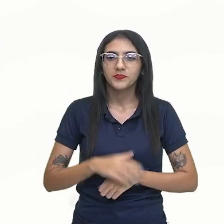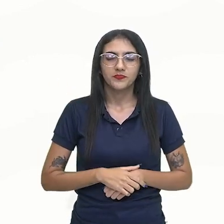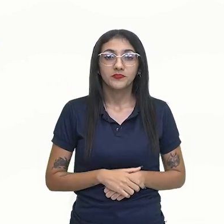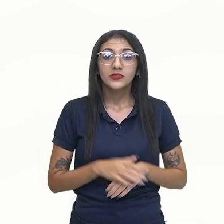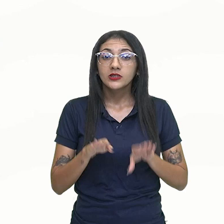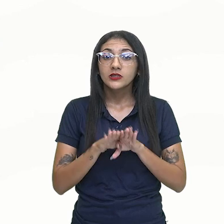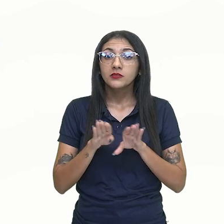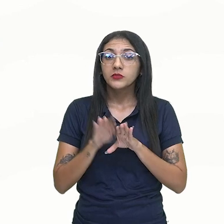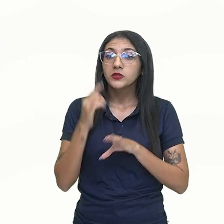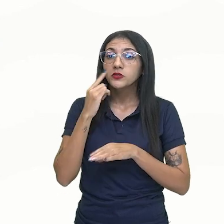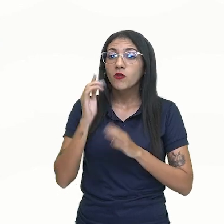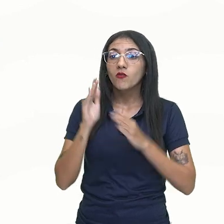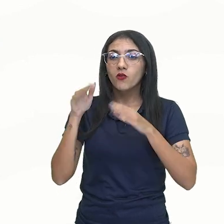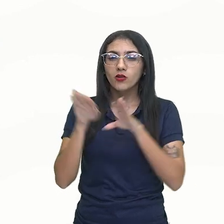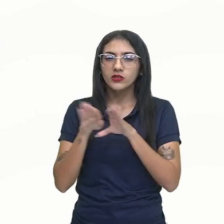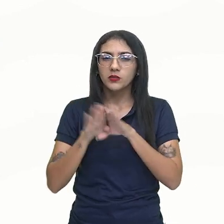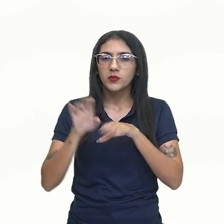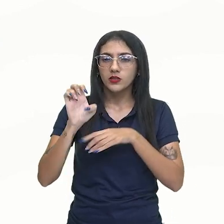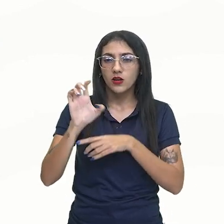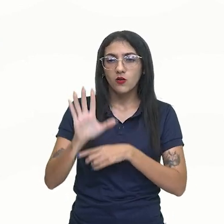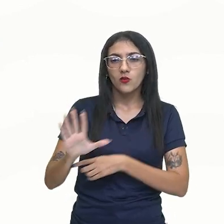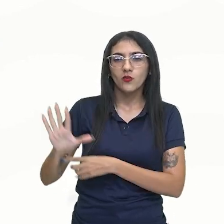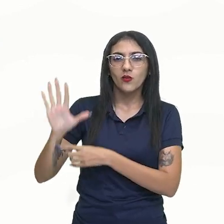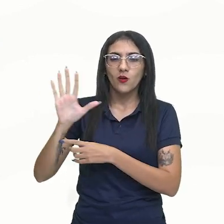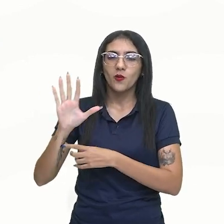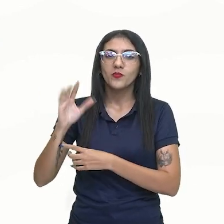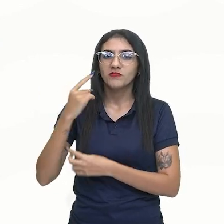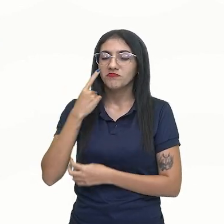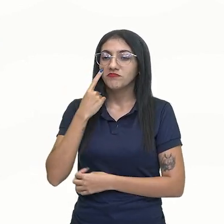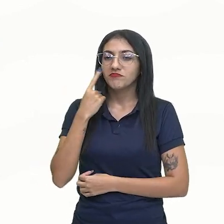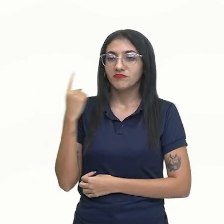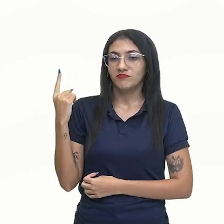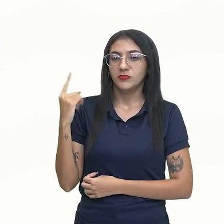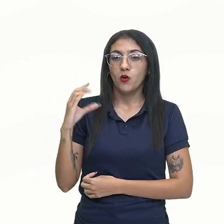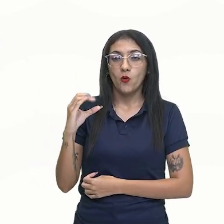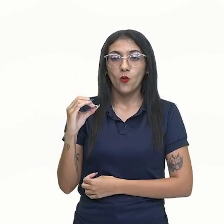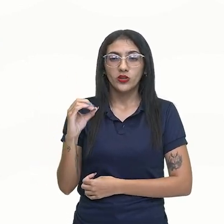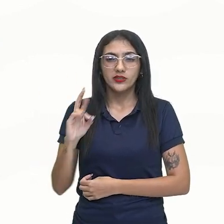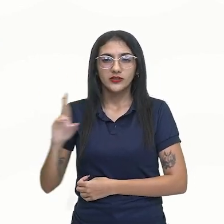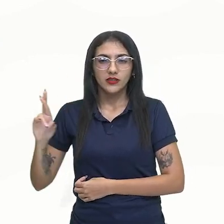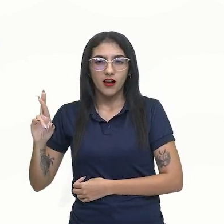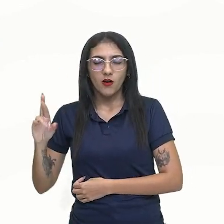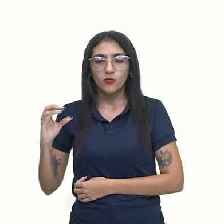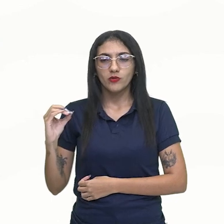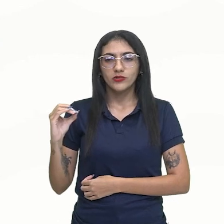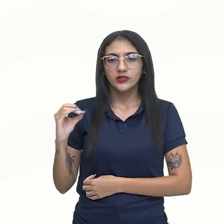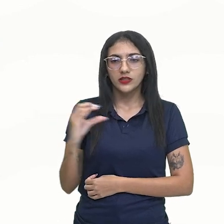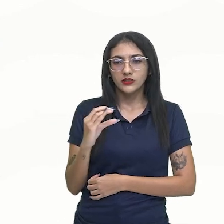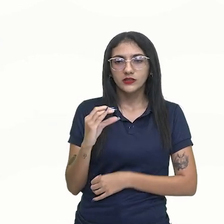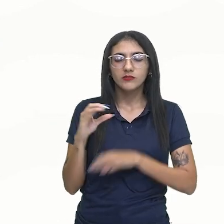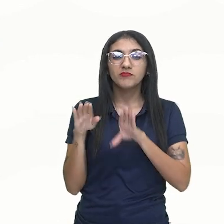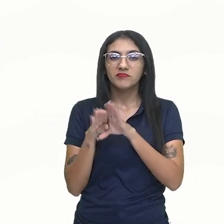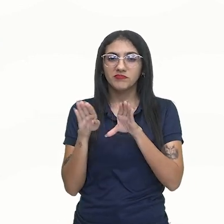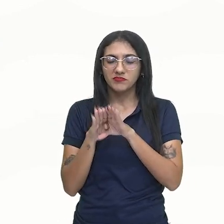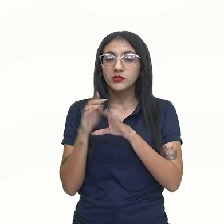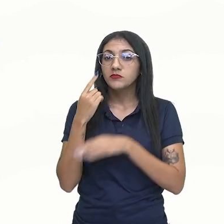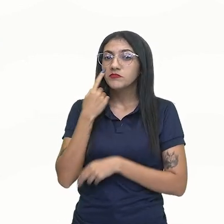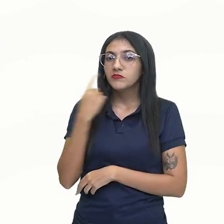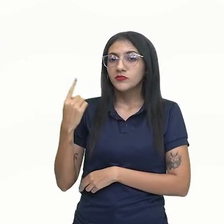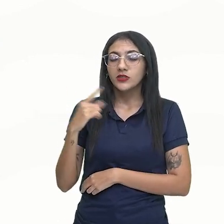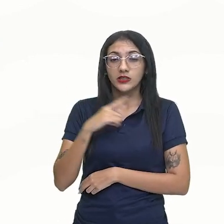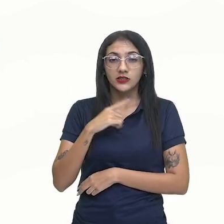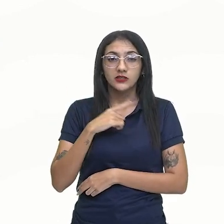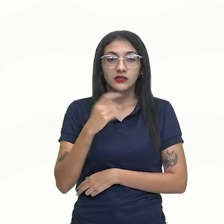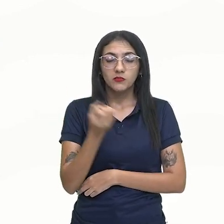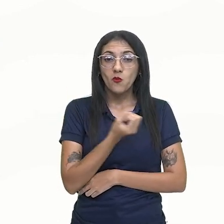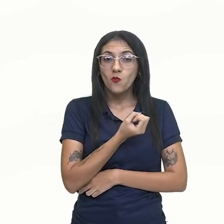concentração populacional muito grande na Europa, tanto ocidental quanto oriental, né? A gente vê ali uma